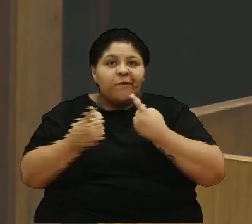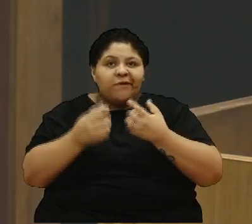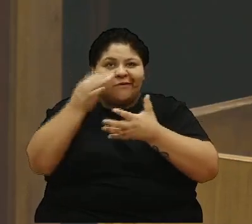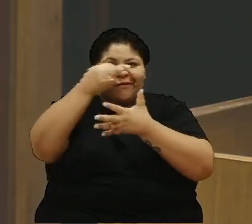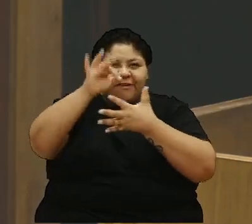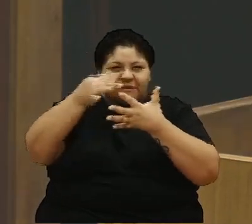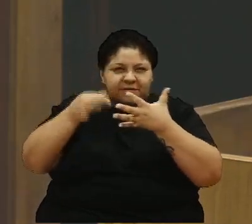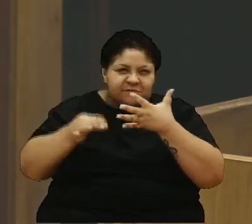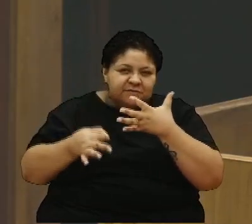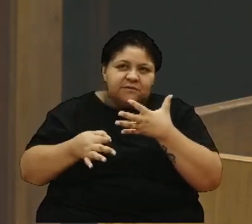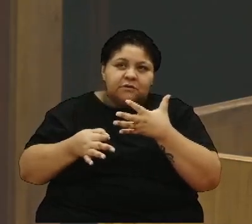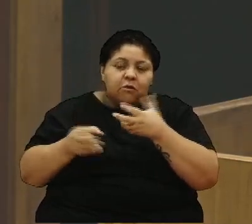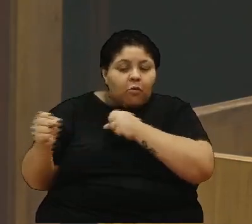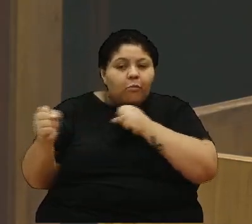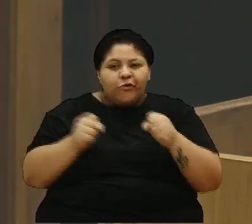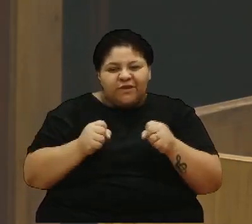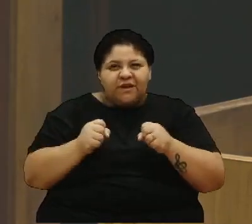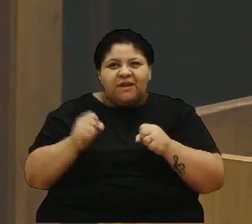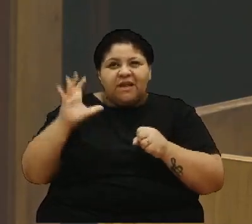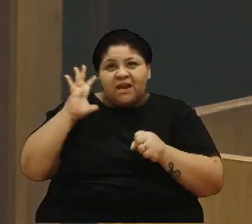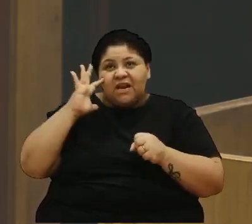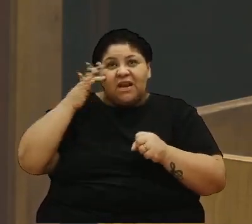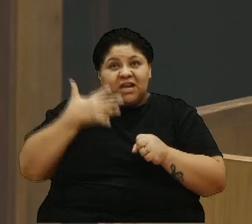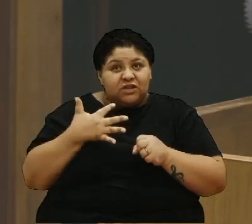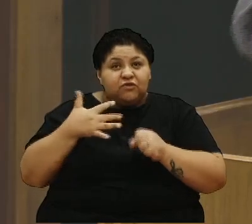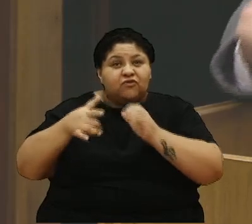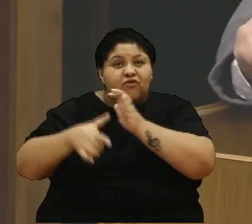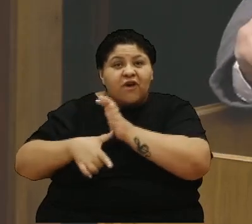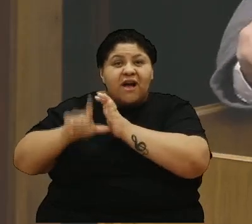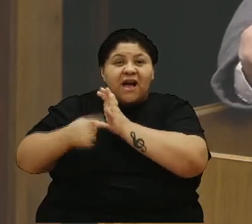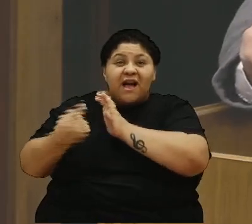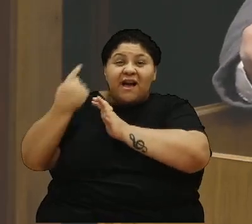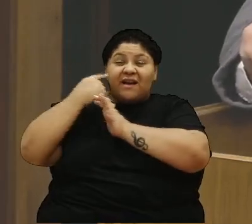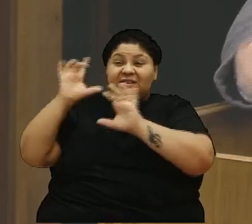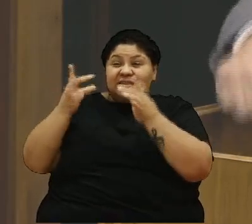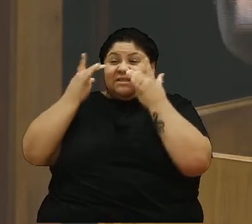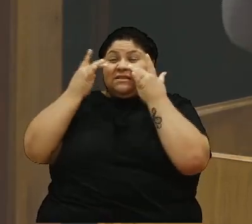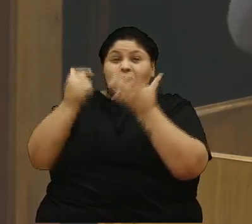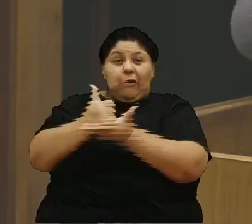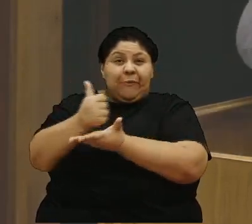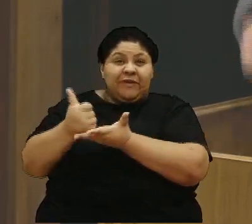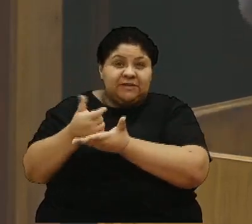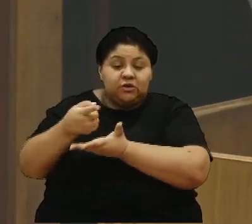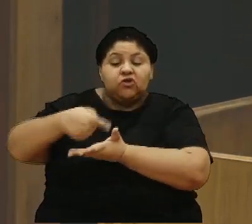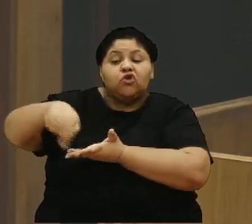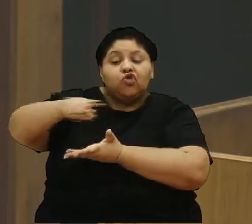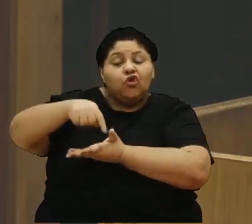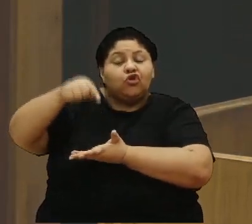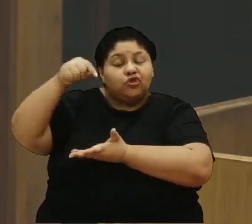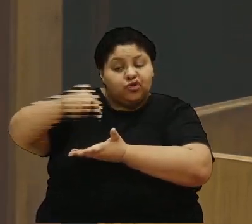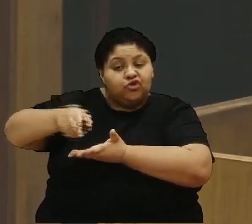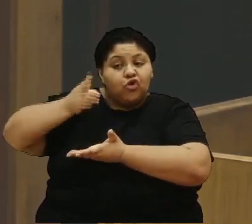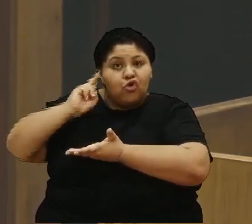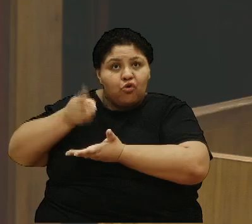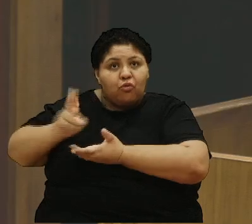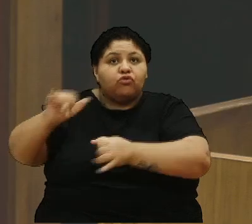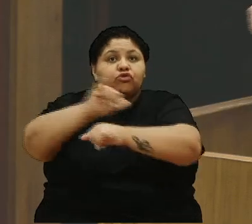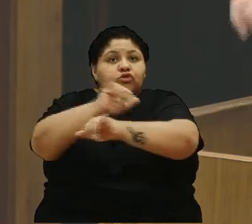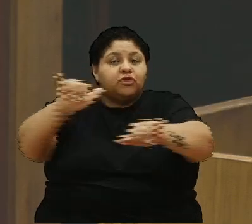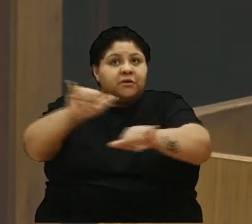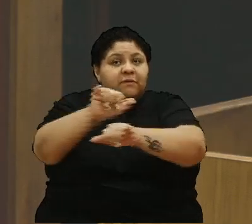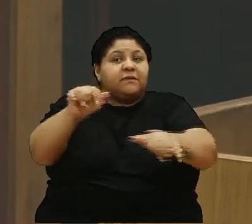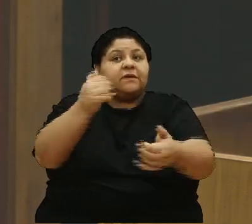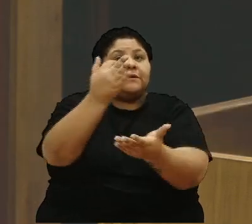ou muitas delas, poderiam ter sido resolvidas na atenção básica. Então, nós vamos seguir com a campanha do